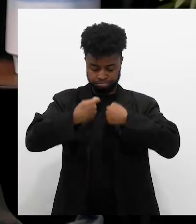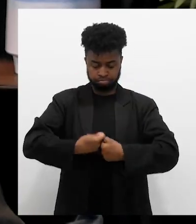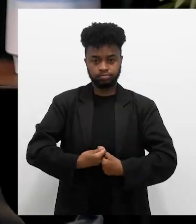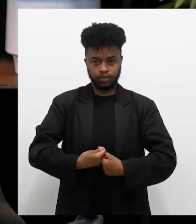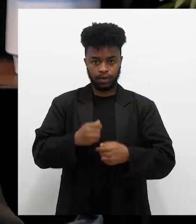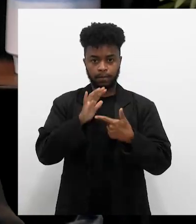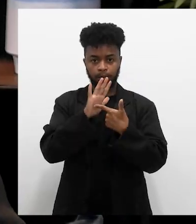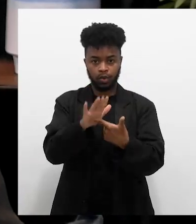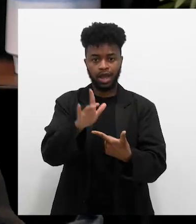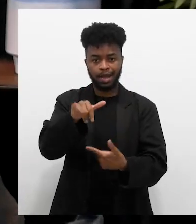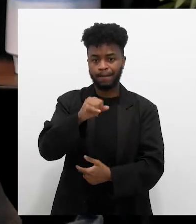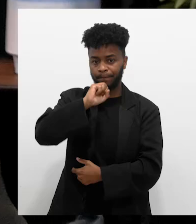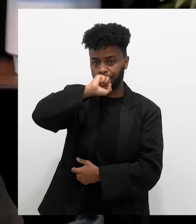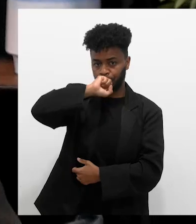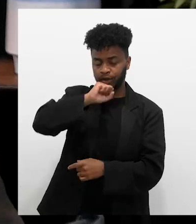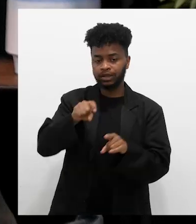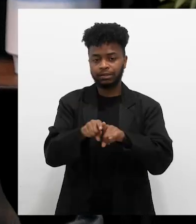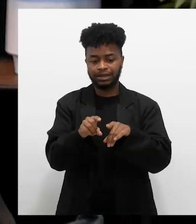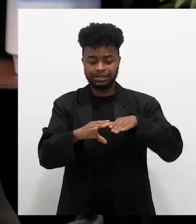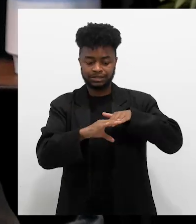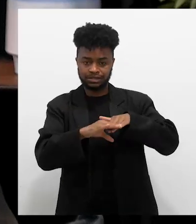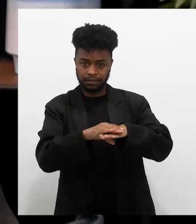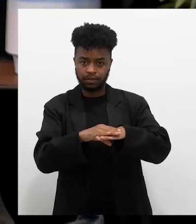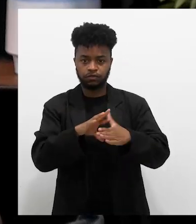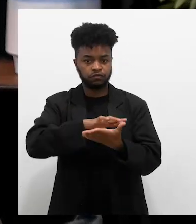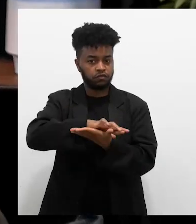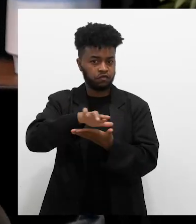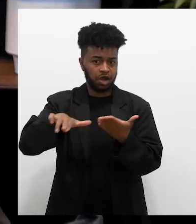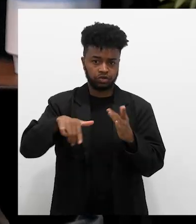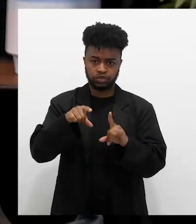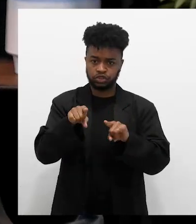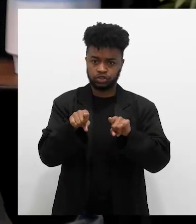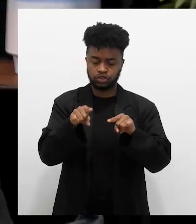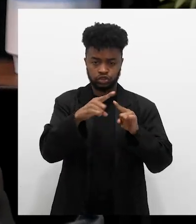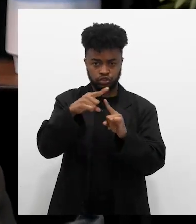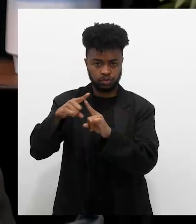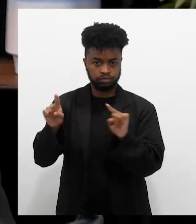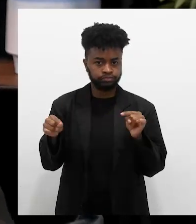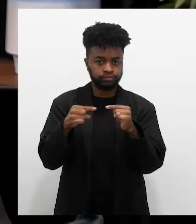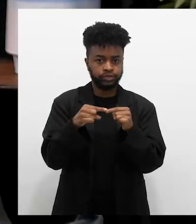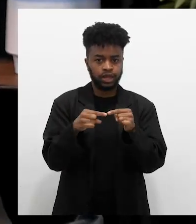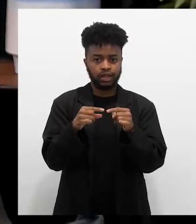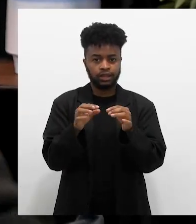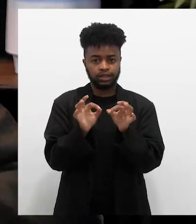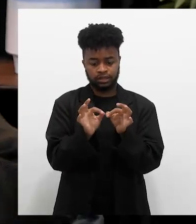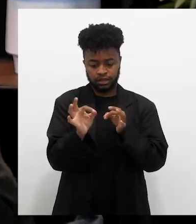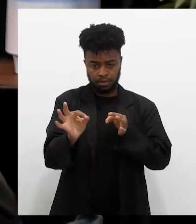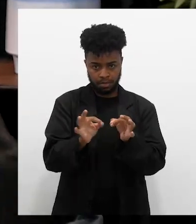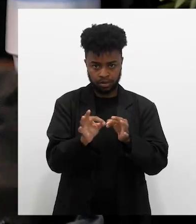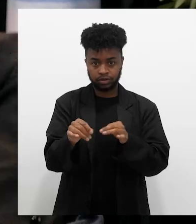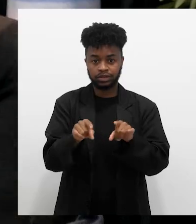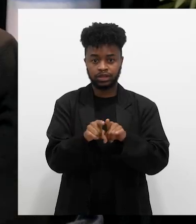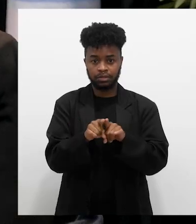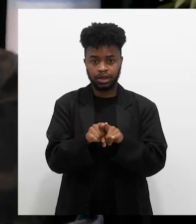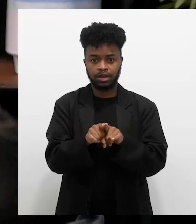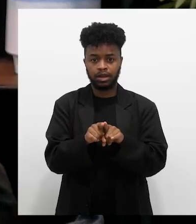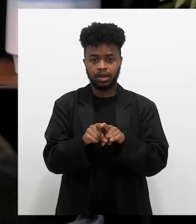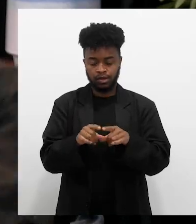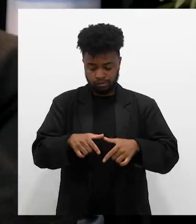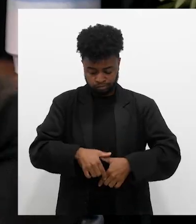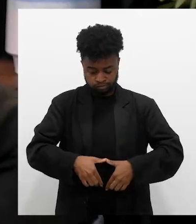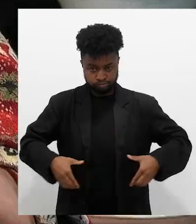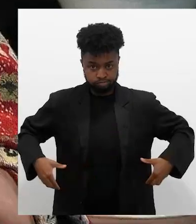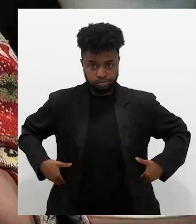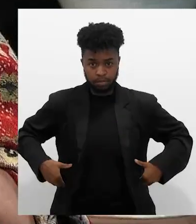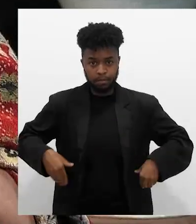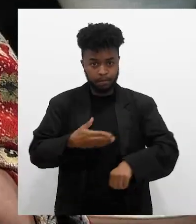bispo. Você tem vários pares de sapato, de acordo com o tamanho do pé do Papa. Você tem as faixas, aquela faixa branca que o Papa usa em